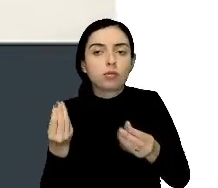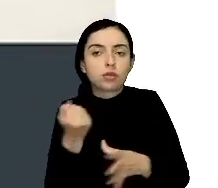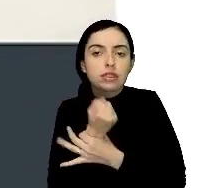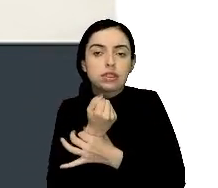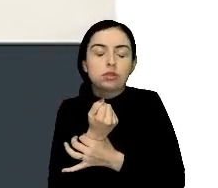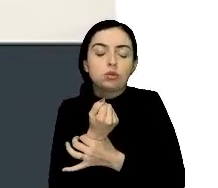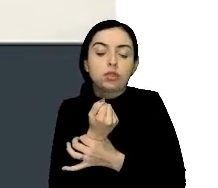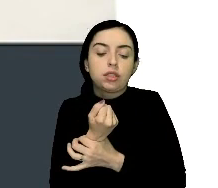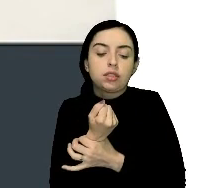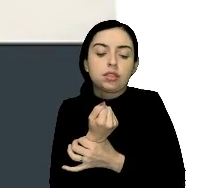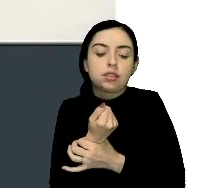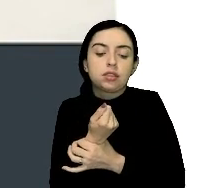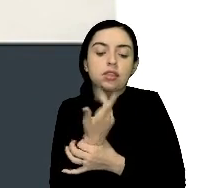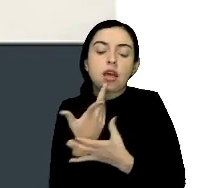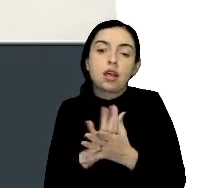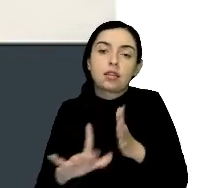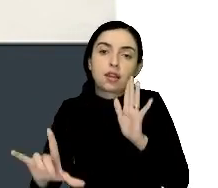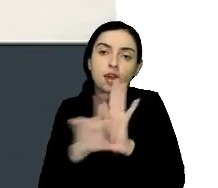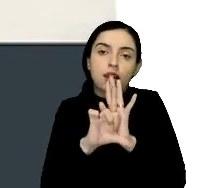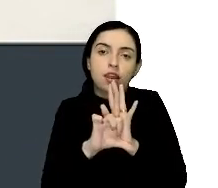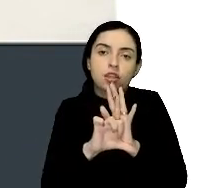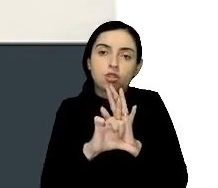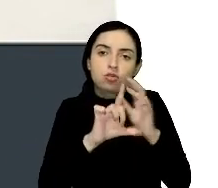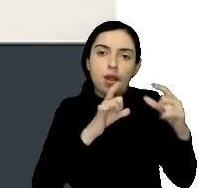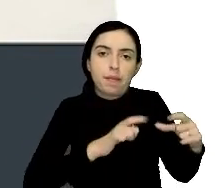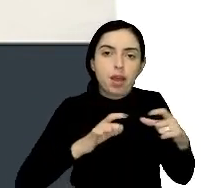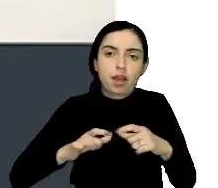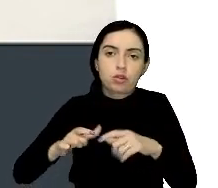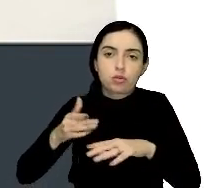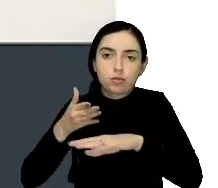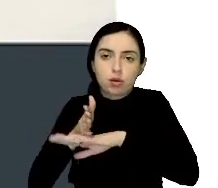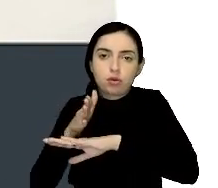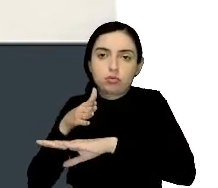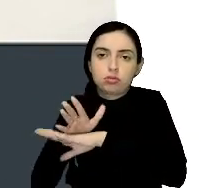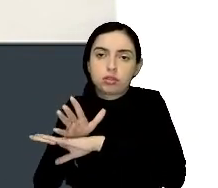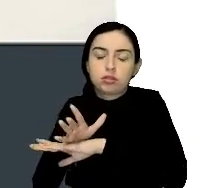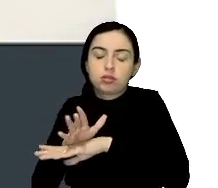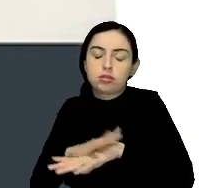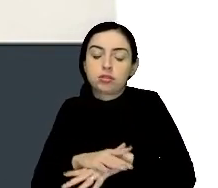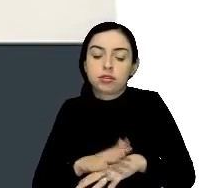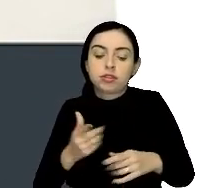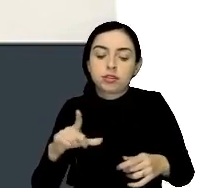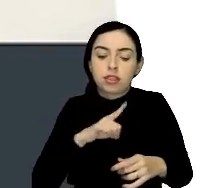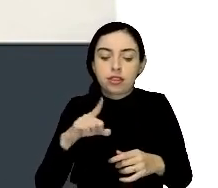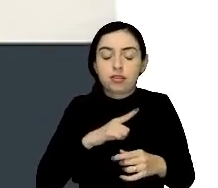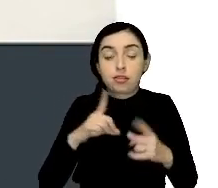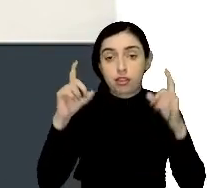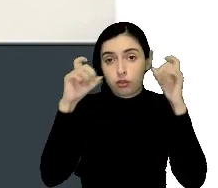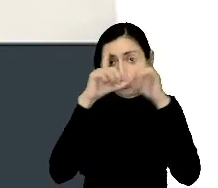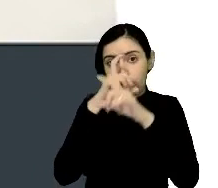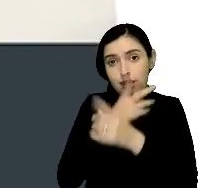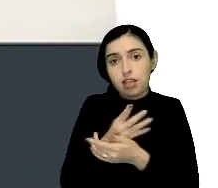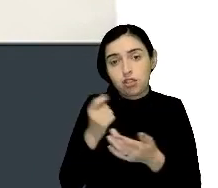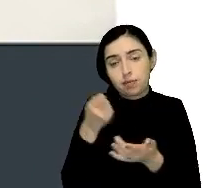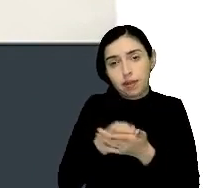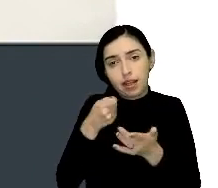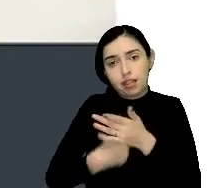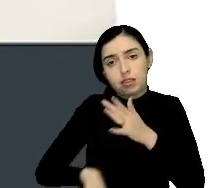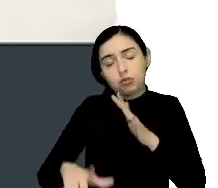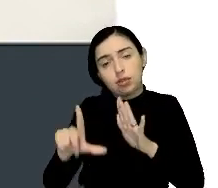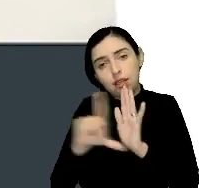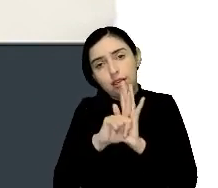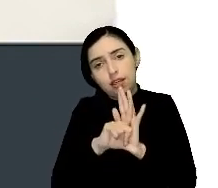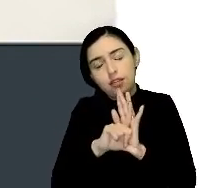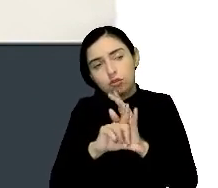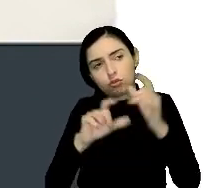a aplicação dessa lei nos vários pontos de fronteira terrestre que a gente tem? A gente já tem dificuldades de aplicação da lei nos